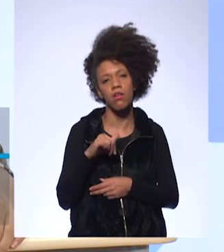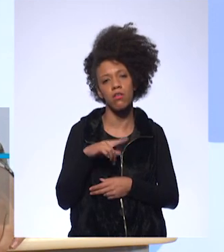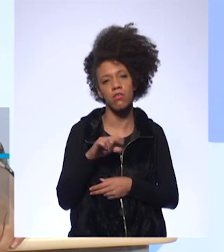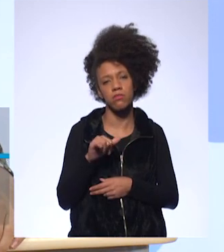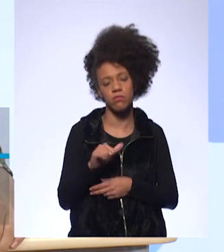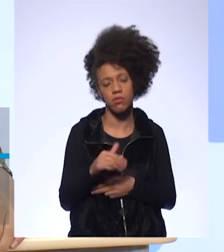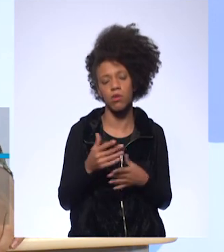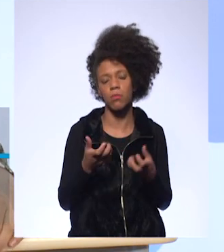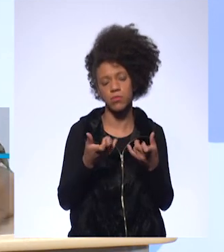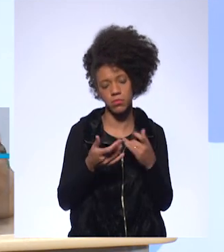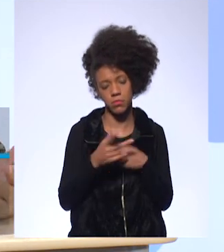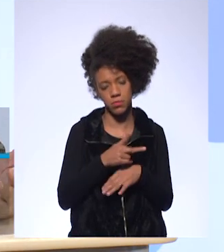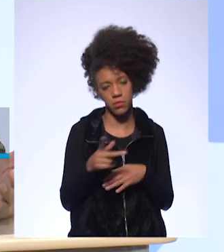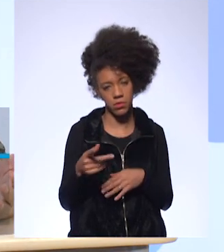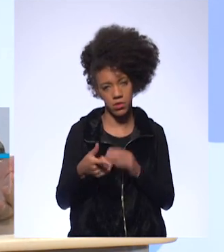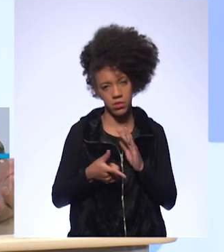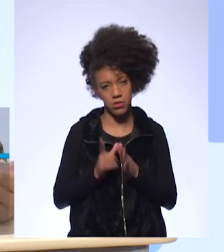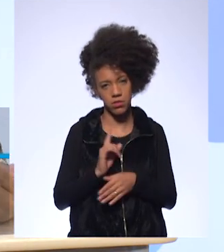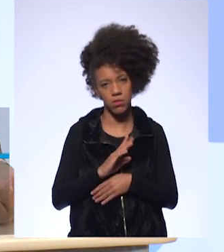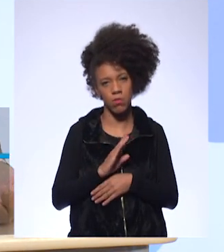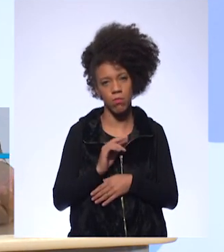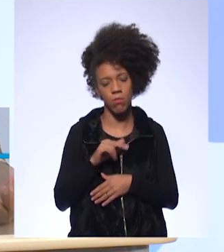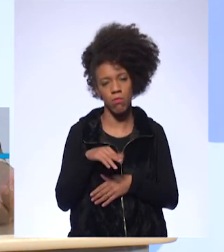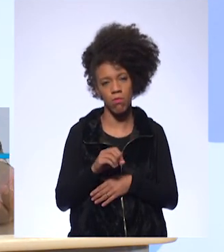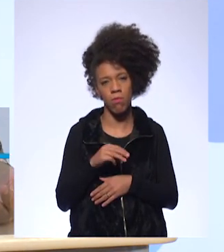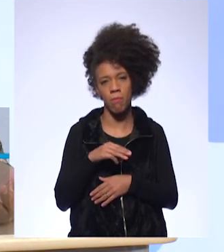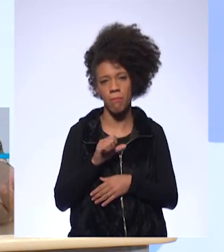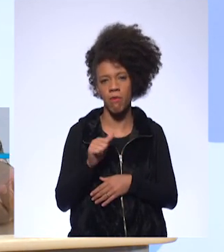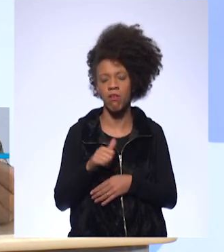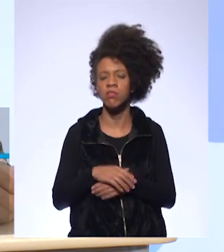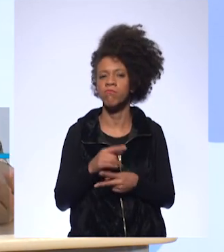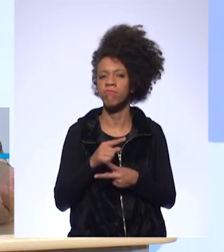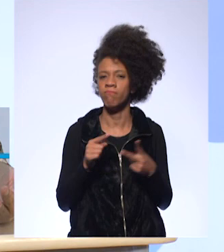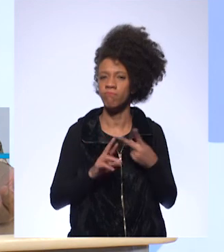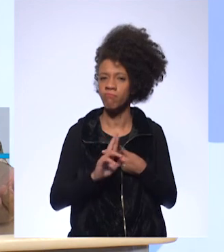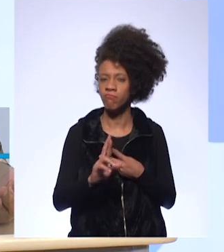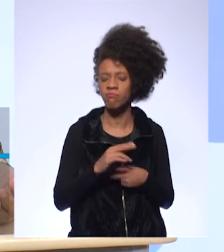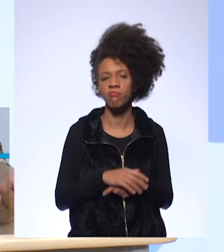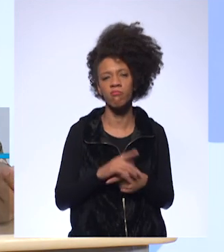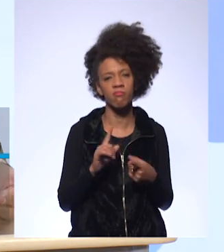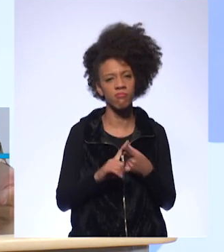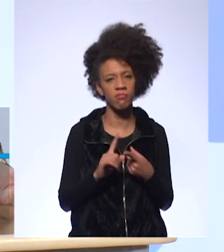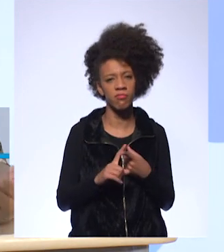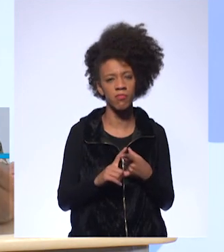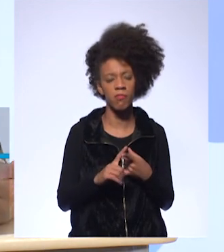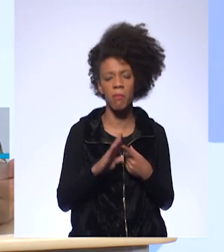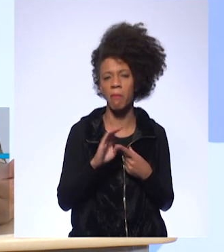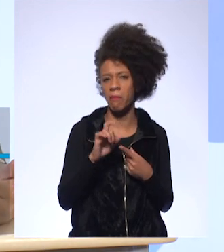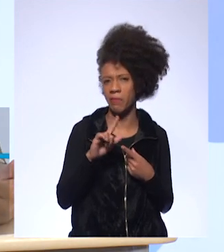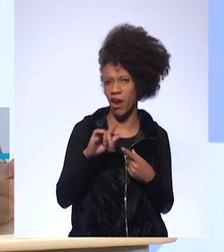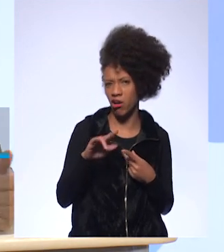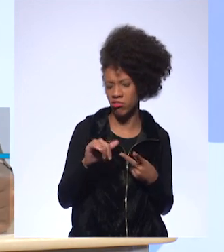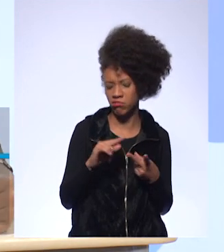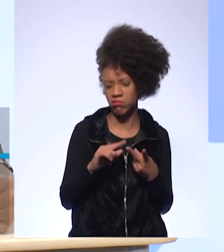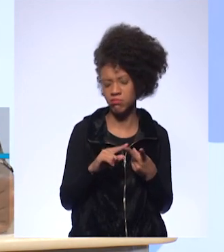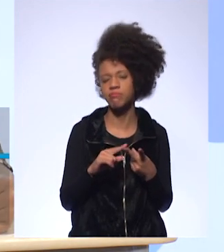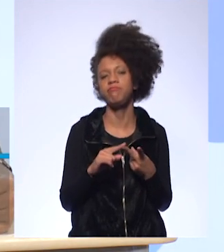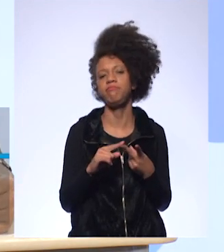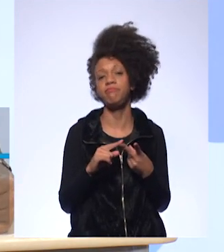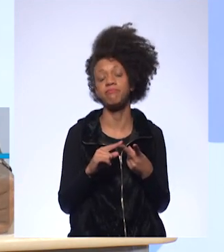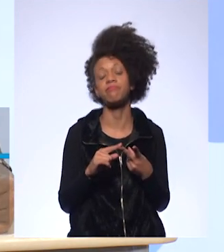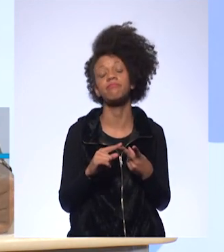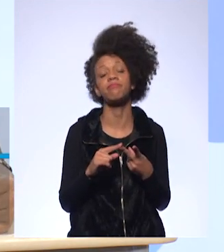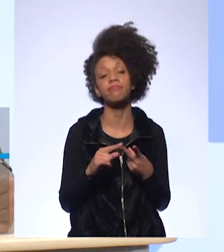professor explicou para nós. O Bruno Massa respondeu as duas perguntas. Para a primeira, ele pontuou Bélgica, Holanda e Luxemburgo. E